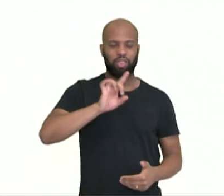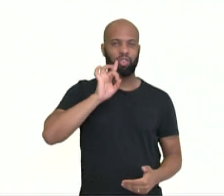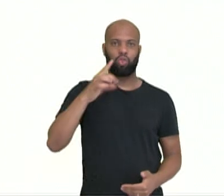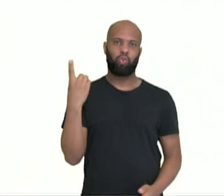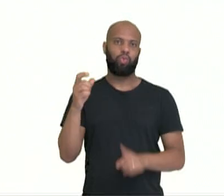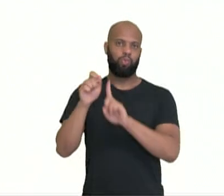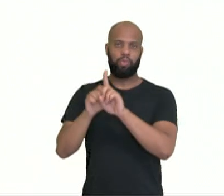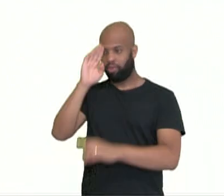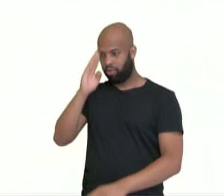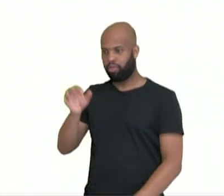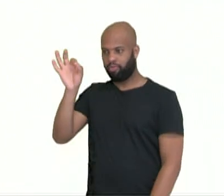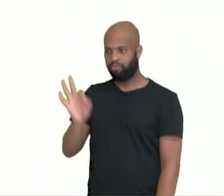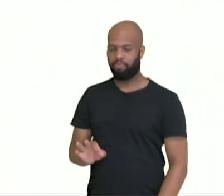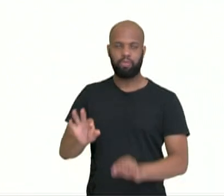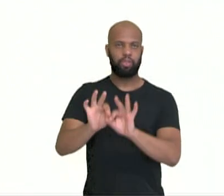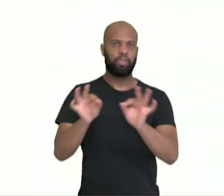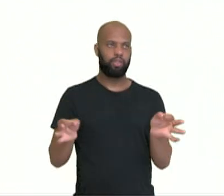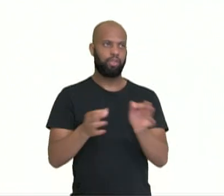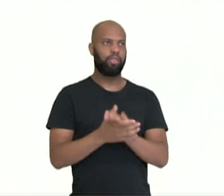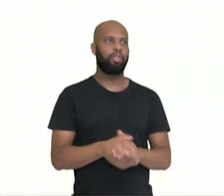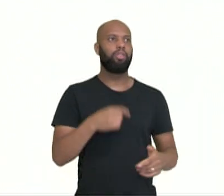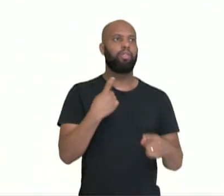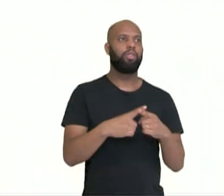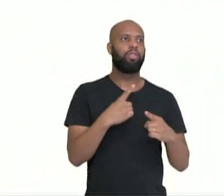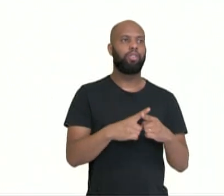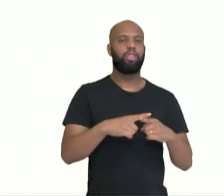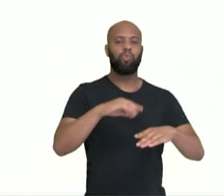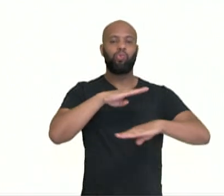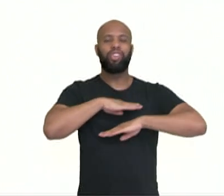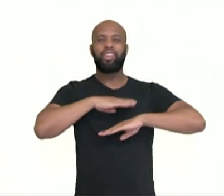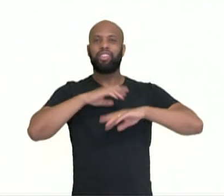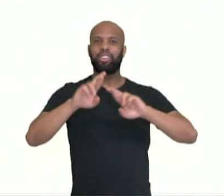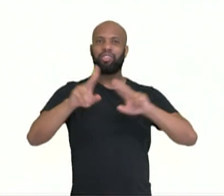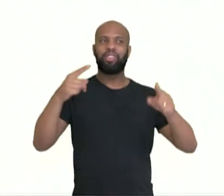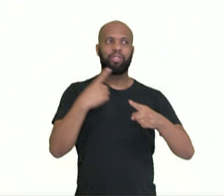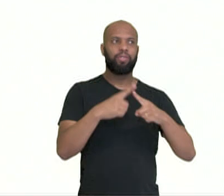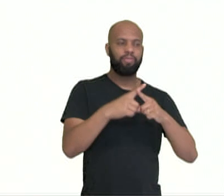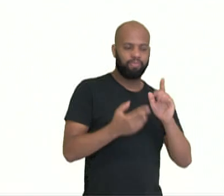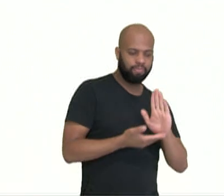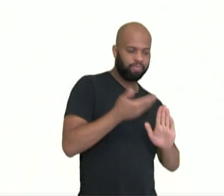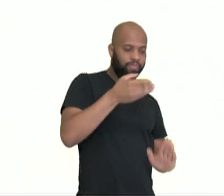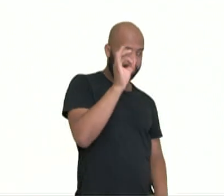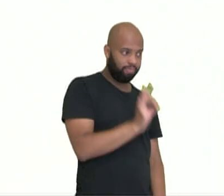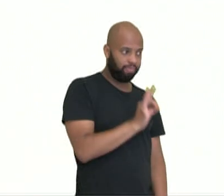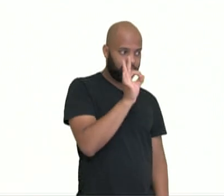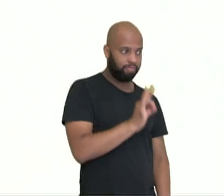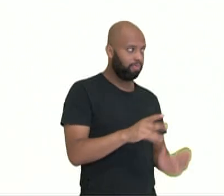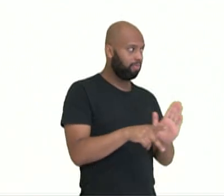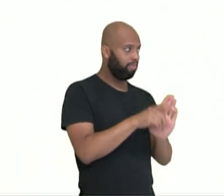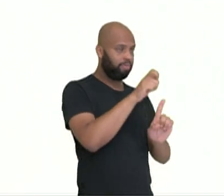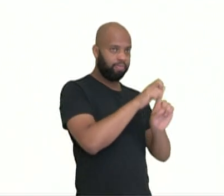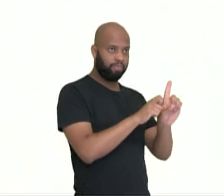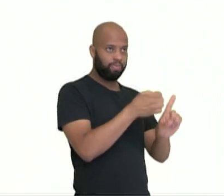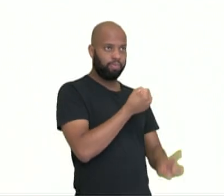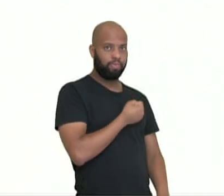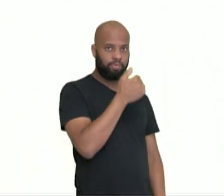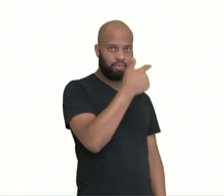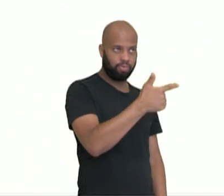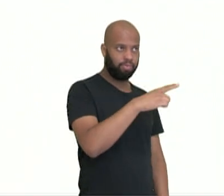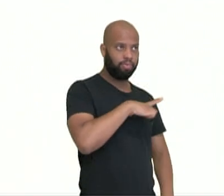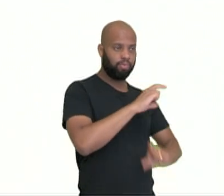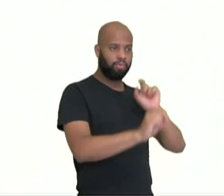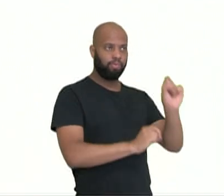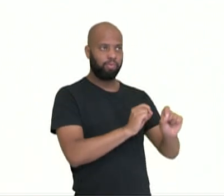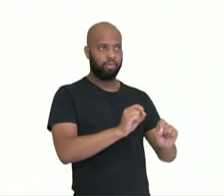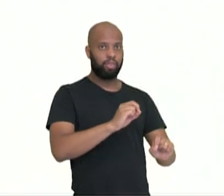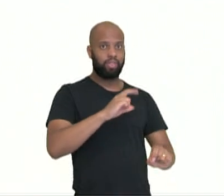somente porcentagens simples. É uma situação diferente, uma vez que o aumento percentual no mês 2 deve ser